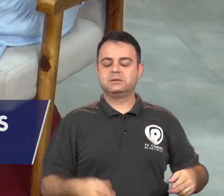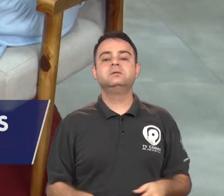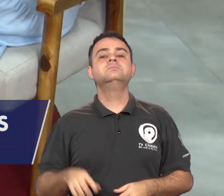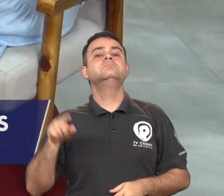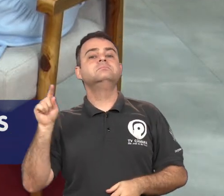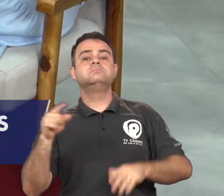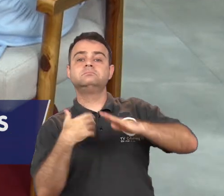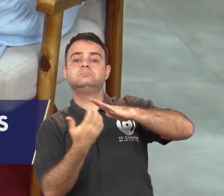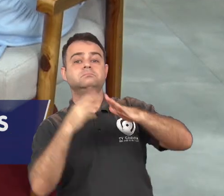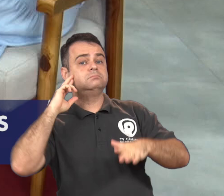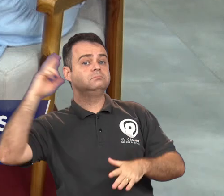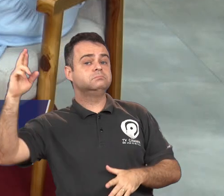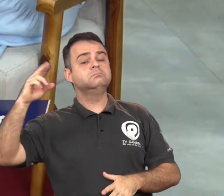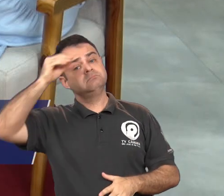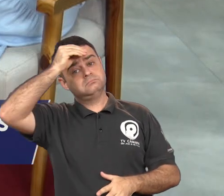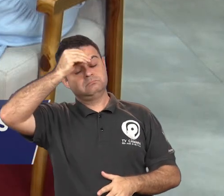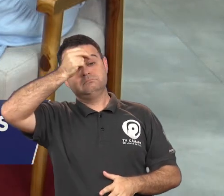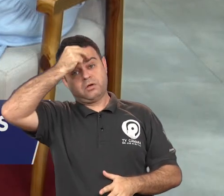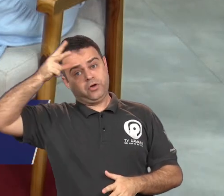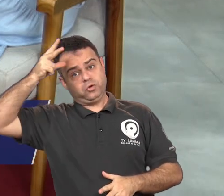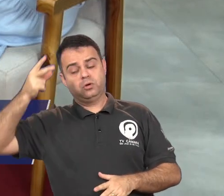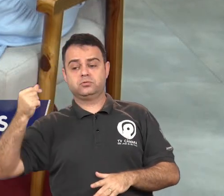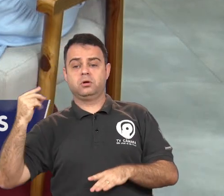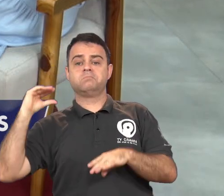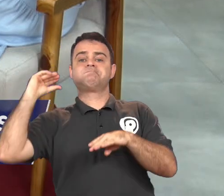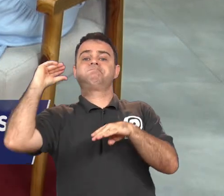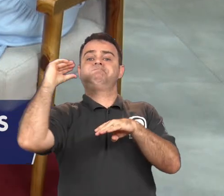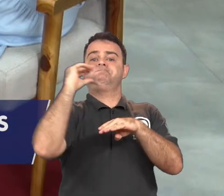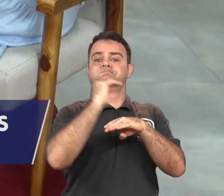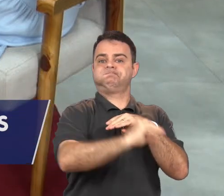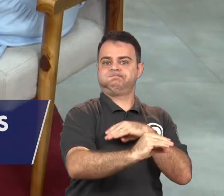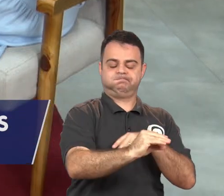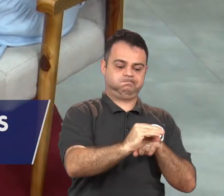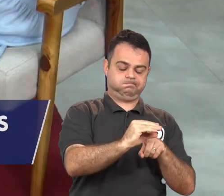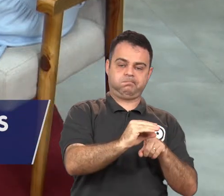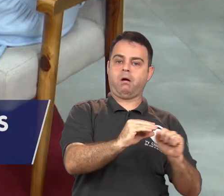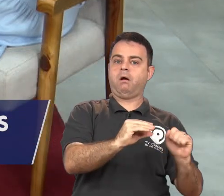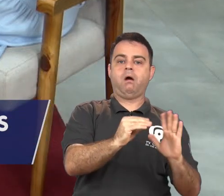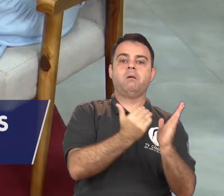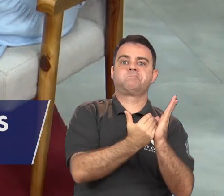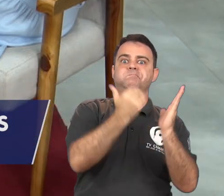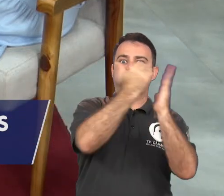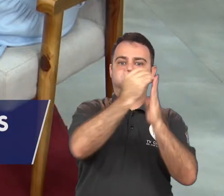um valor bem maior do que aquilo que elas repassam para os trabalhadores. Então,